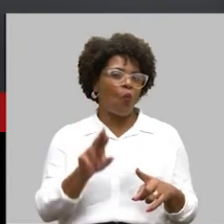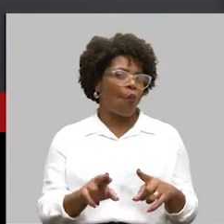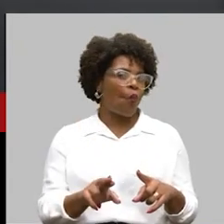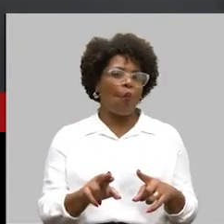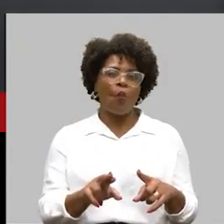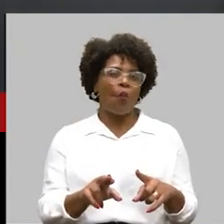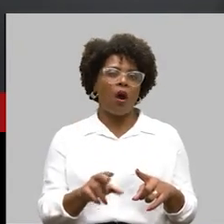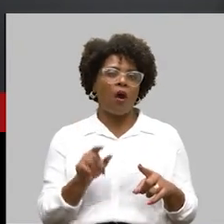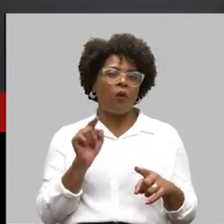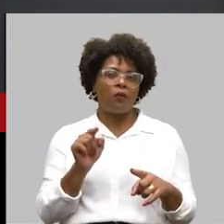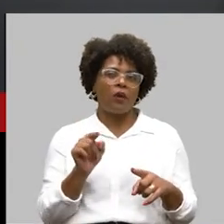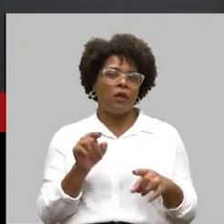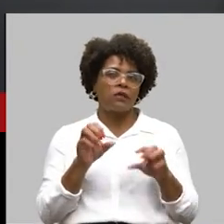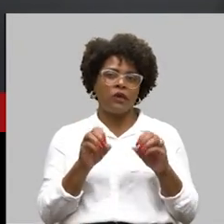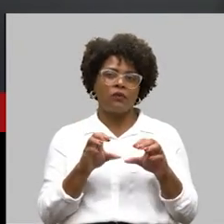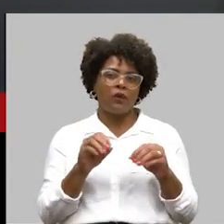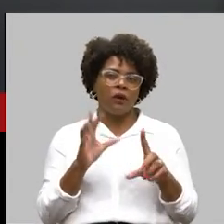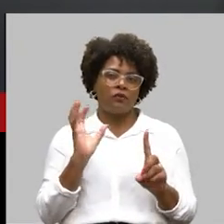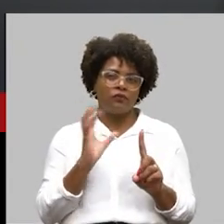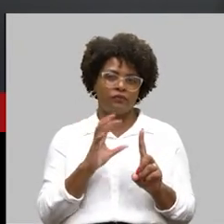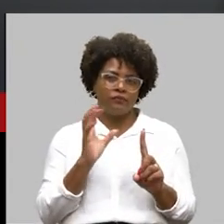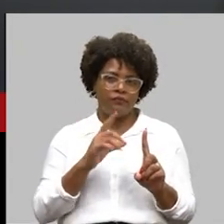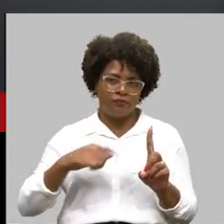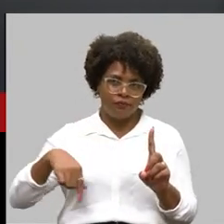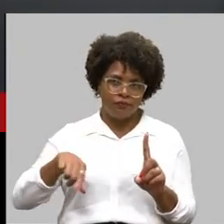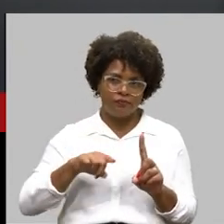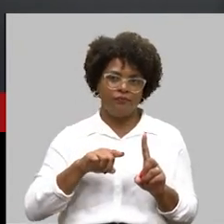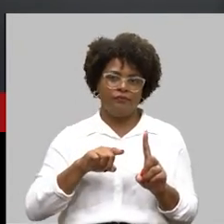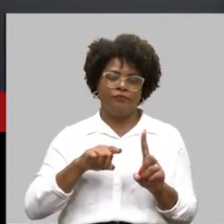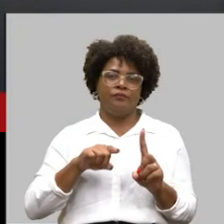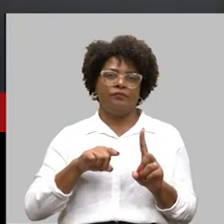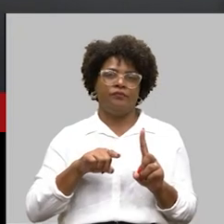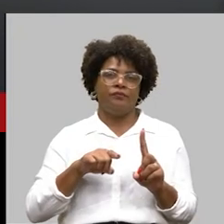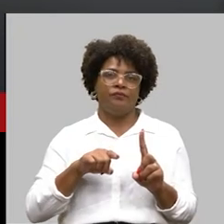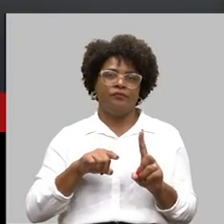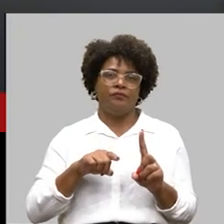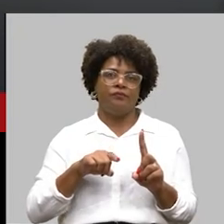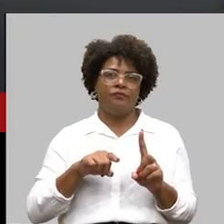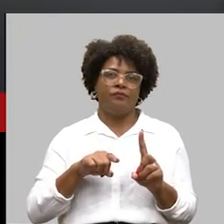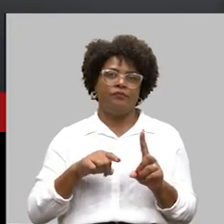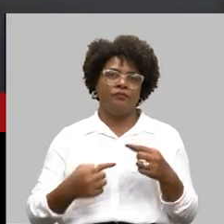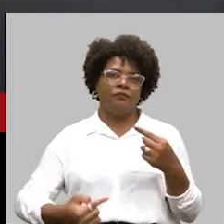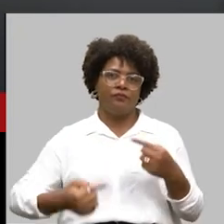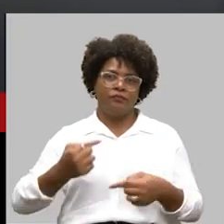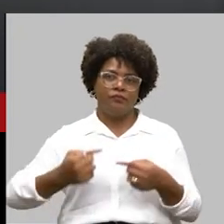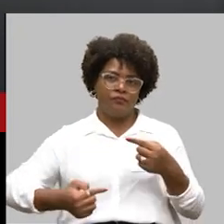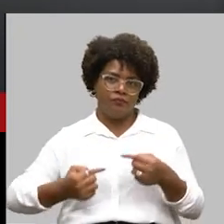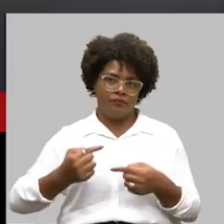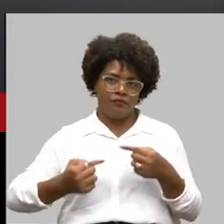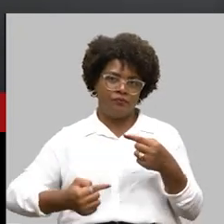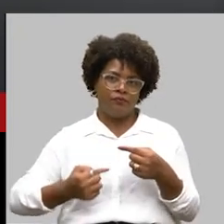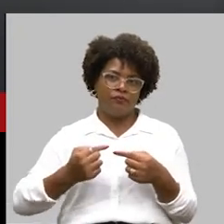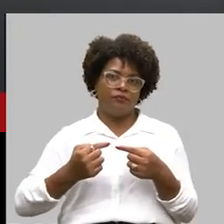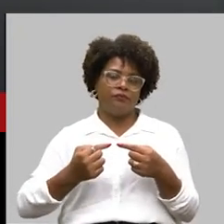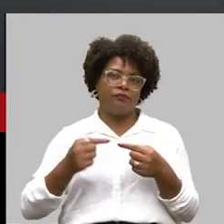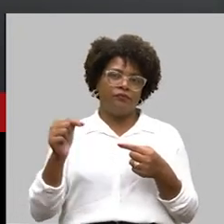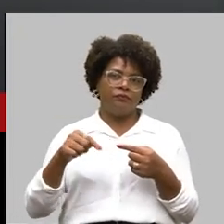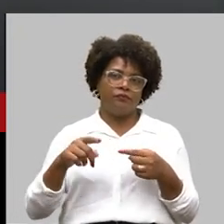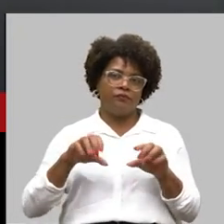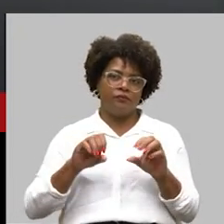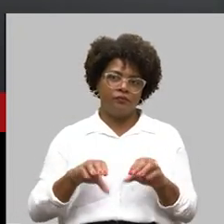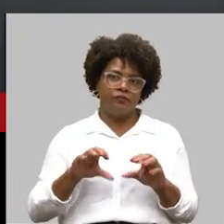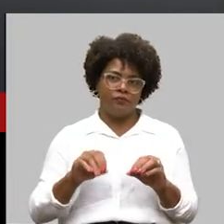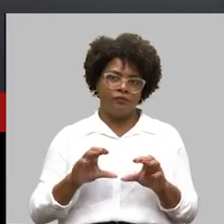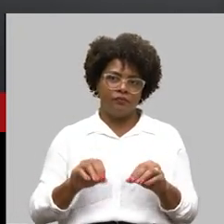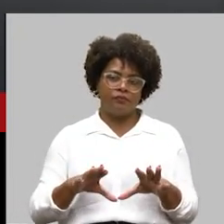educador e e também né debater né debater a a educação do